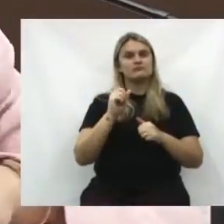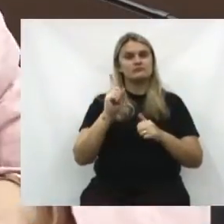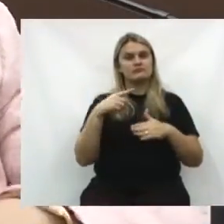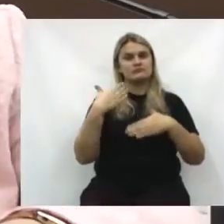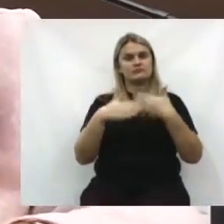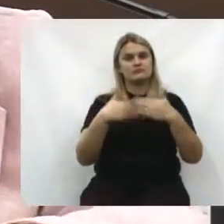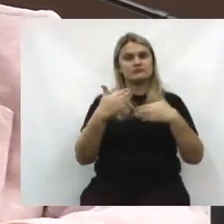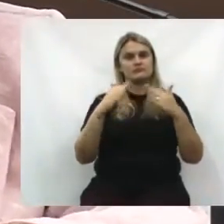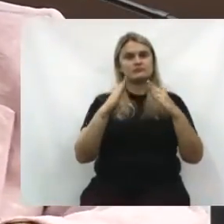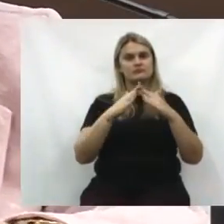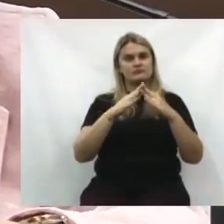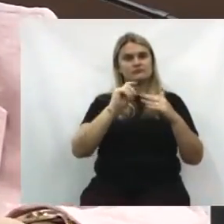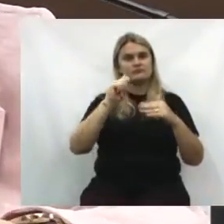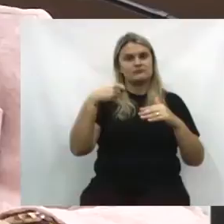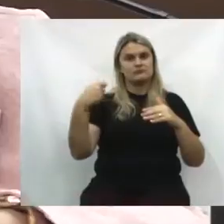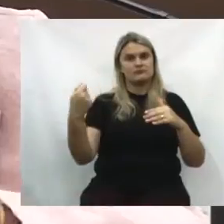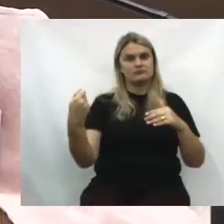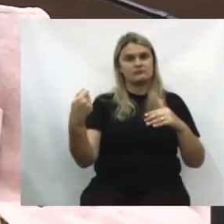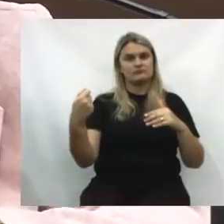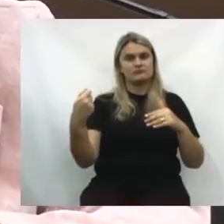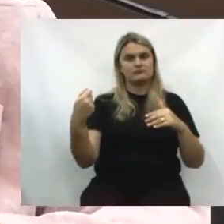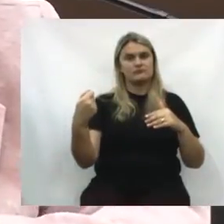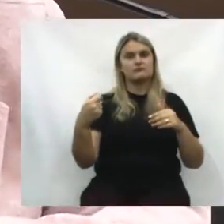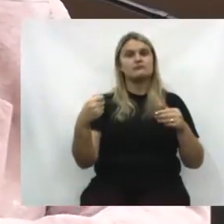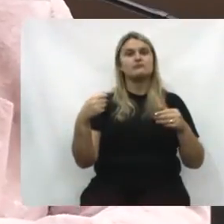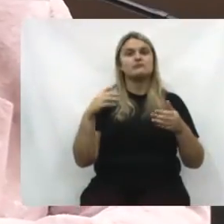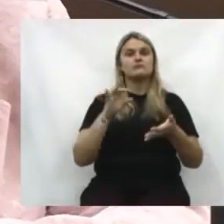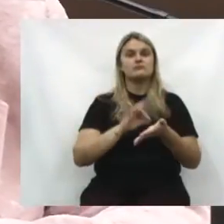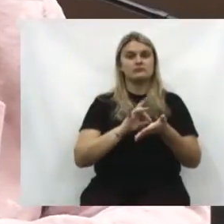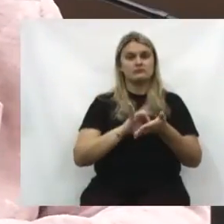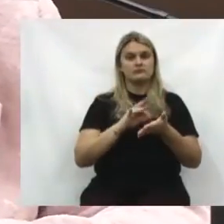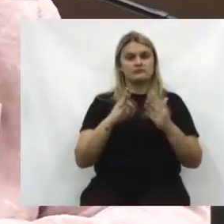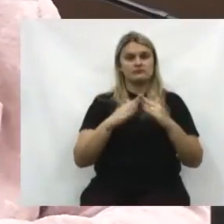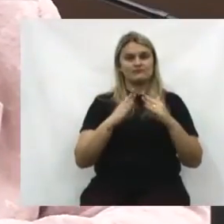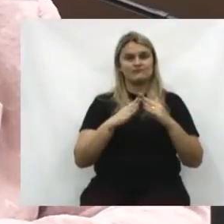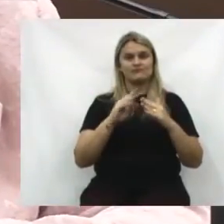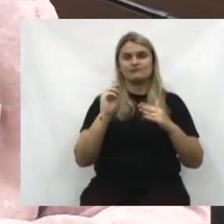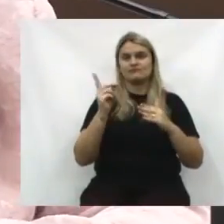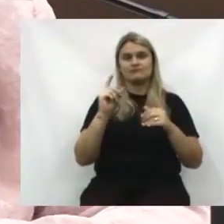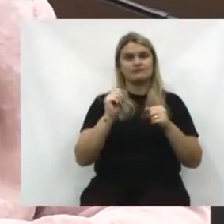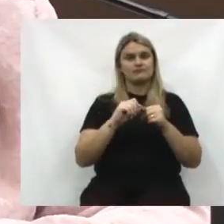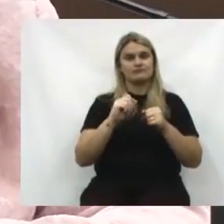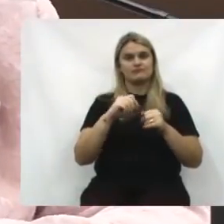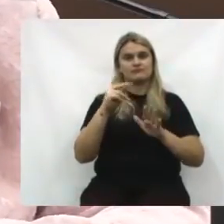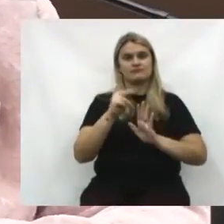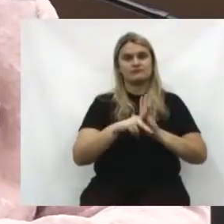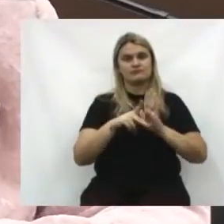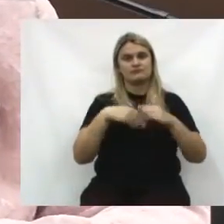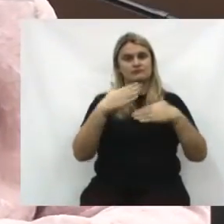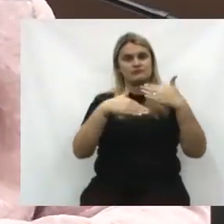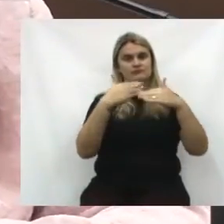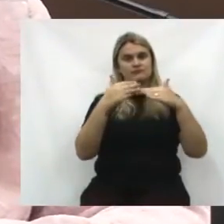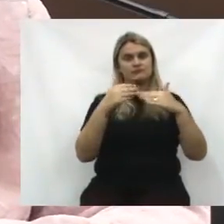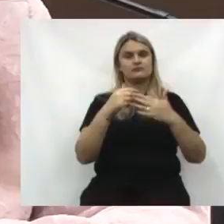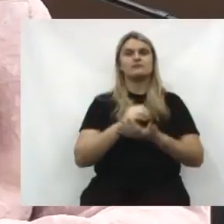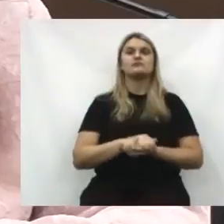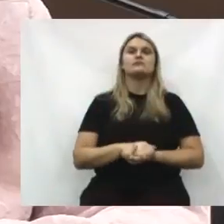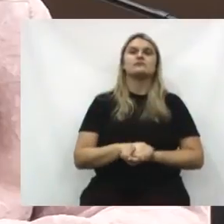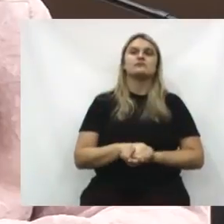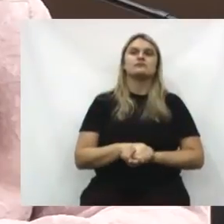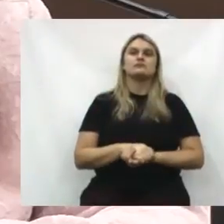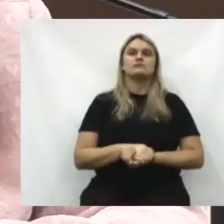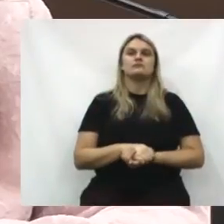esportes são desenvolvidas na sede da associação e que a mesma não foi projetada